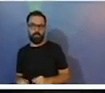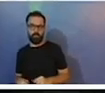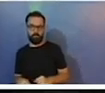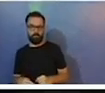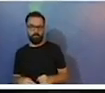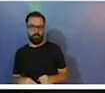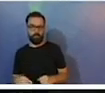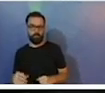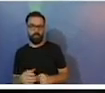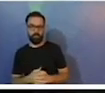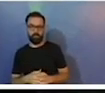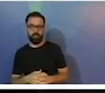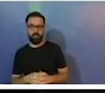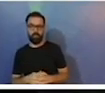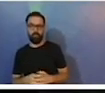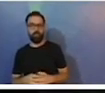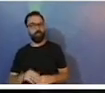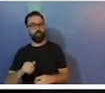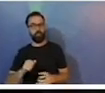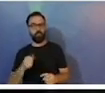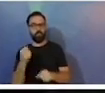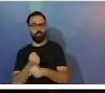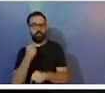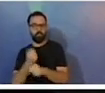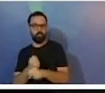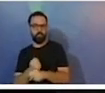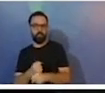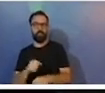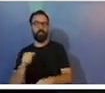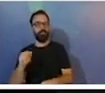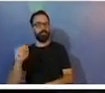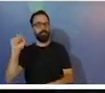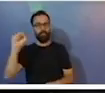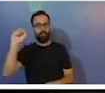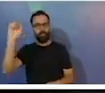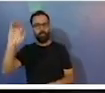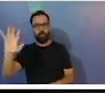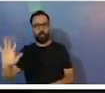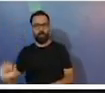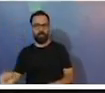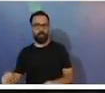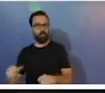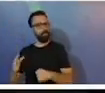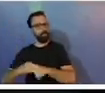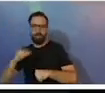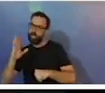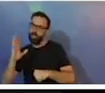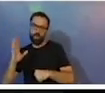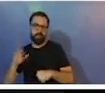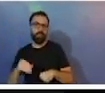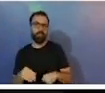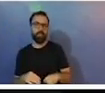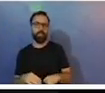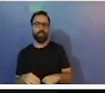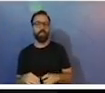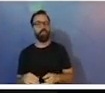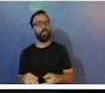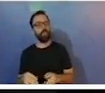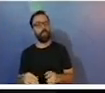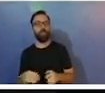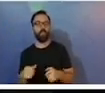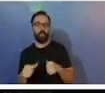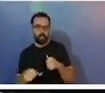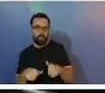e, consequentemente, a navegação mais segura. Então, a partir de estudos, eles